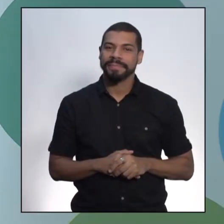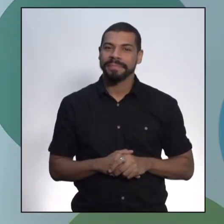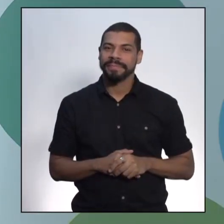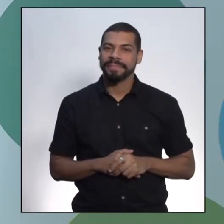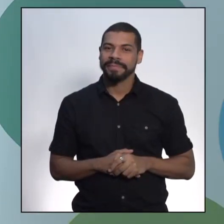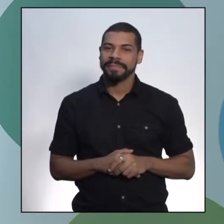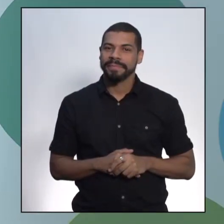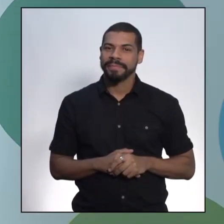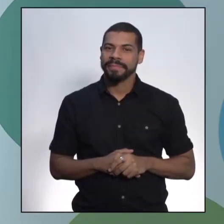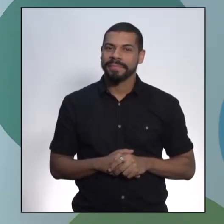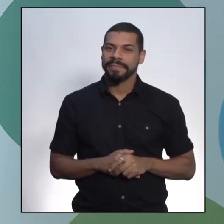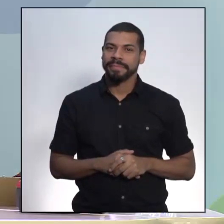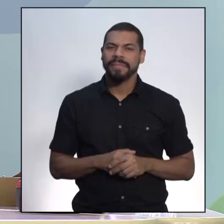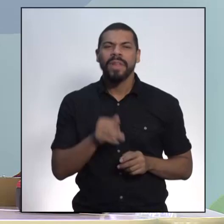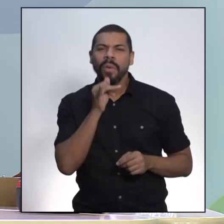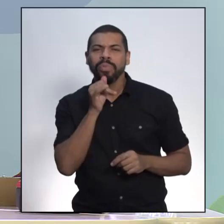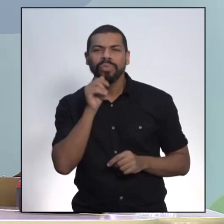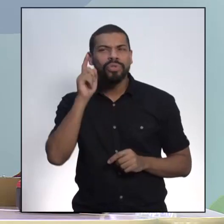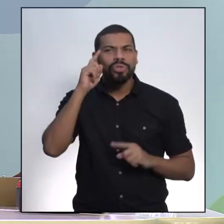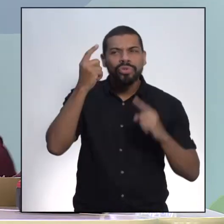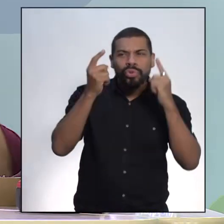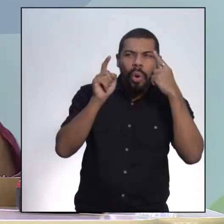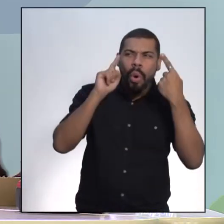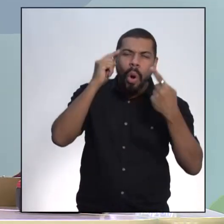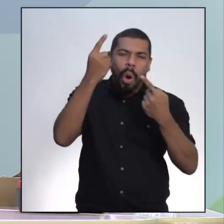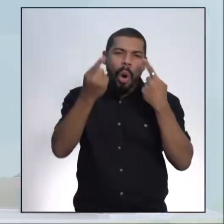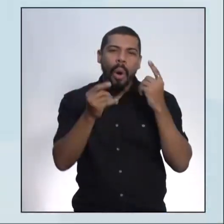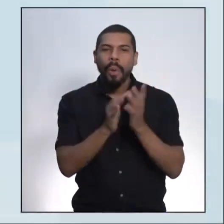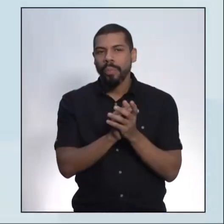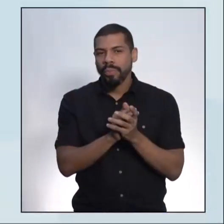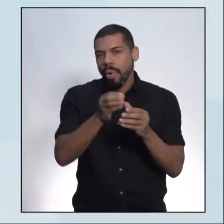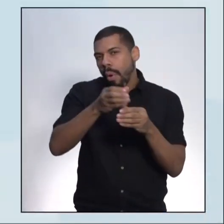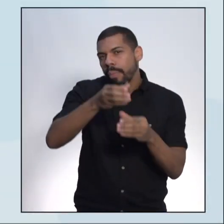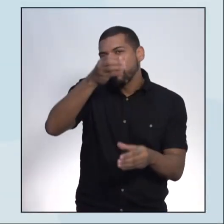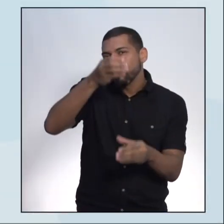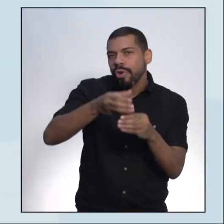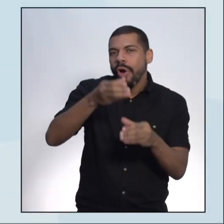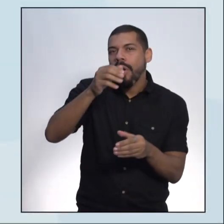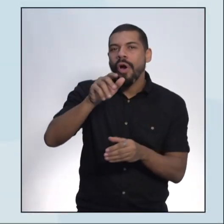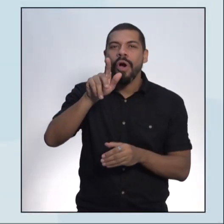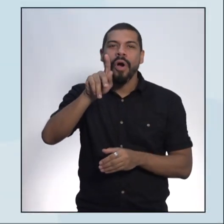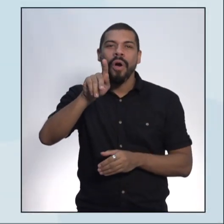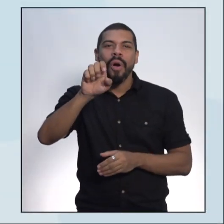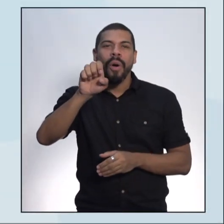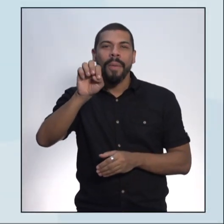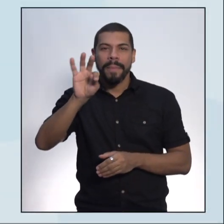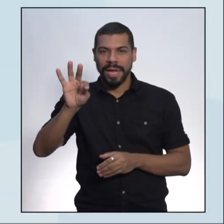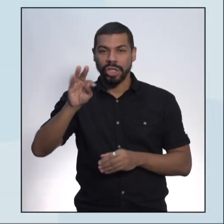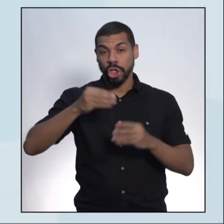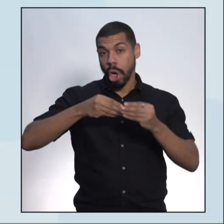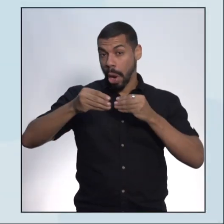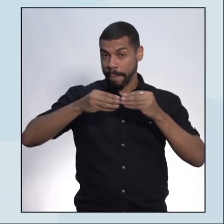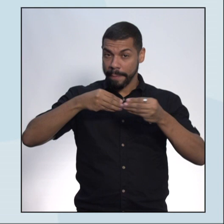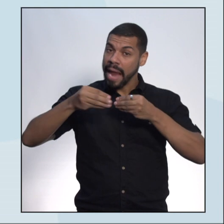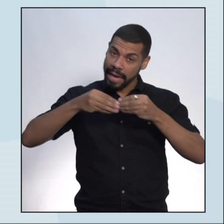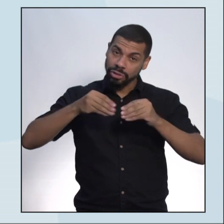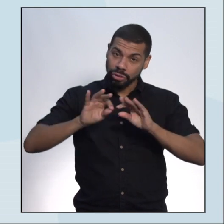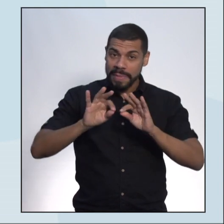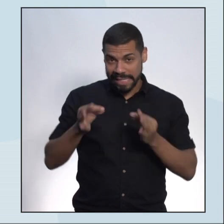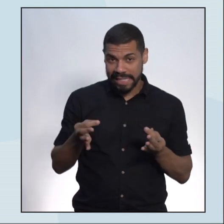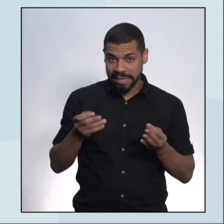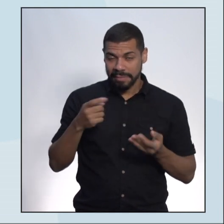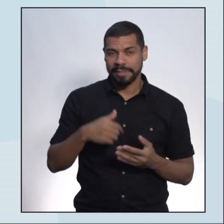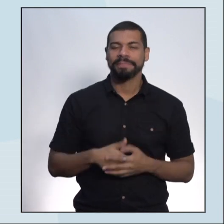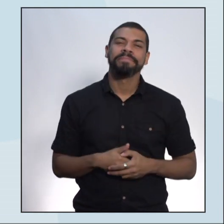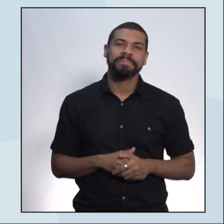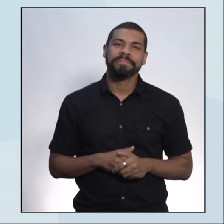esperando a resposta ainda. A garrafa PET, então, a composição dela inicialmente é o plástico, né? Vamos falar assim de uma forma bem simples para vocês